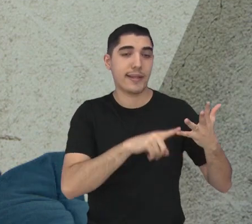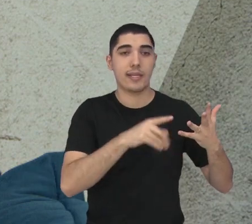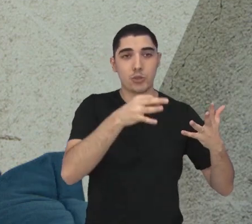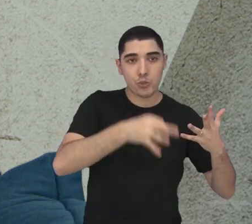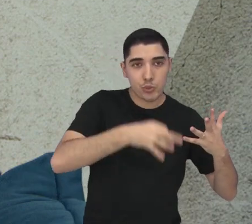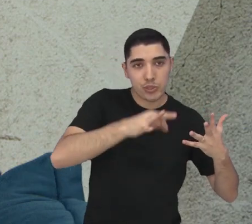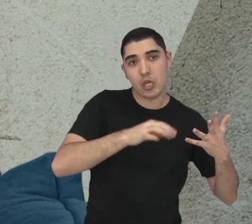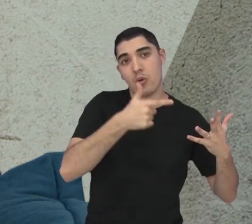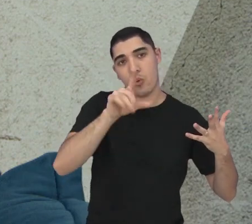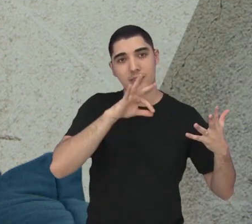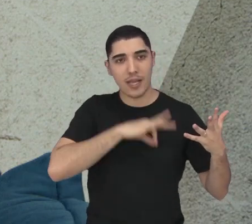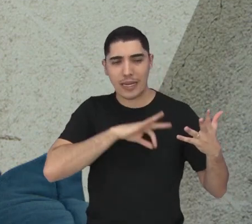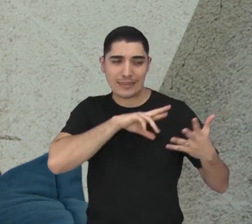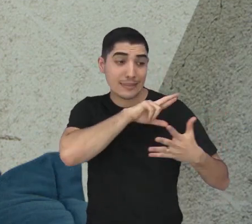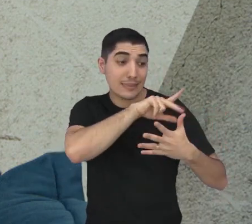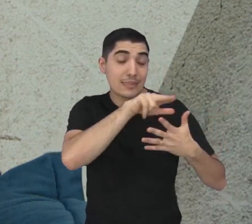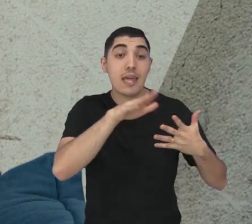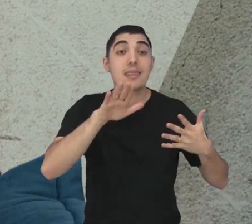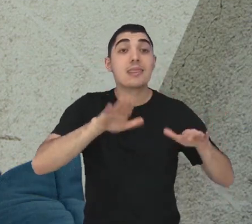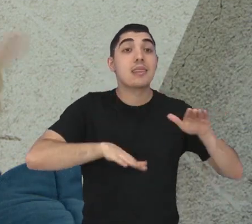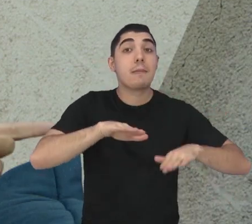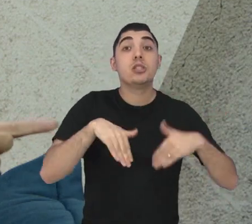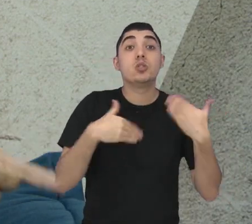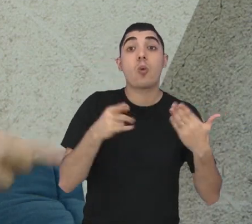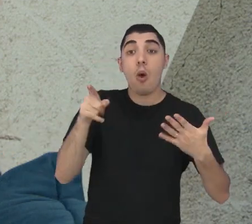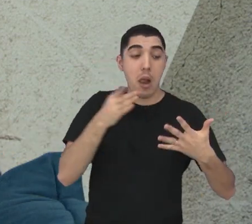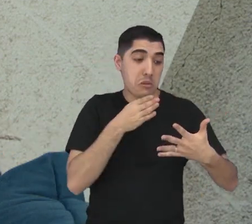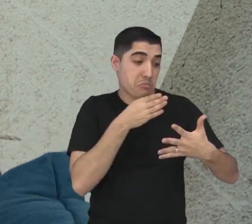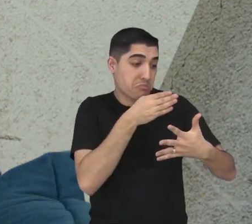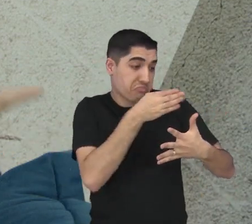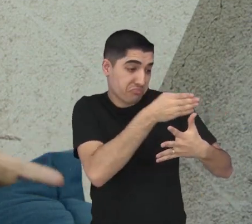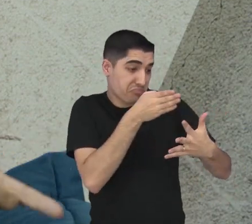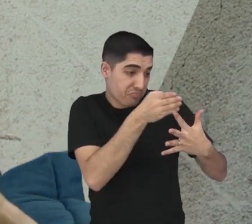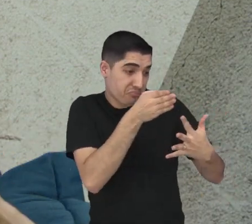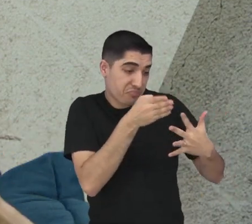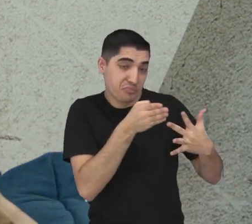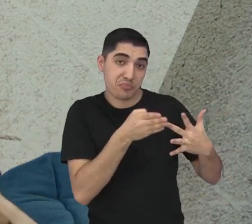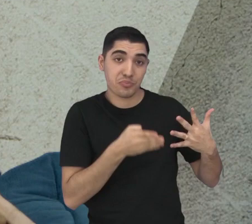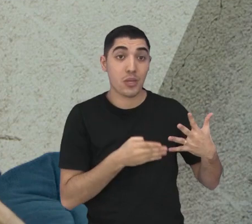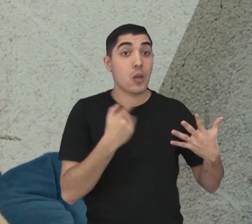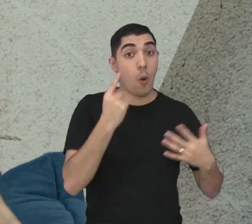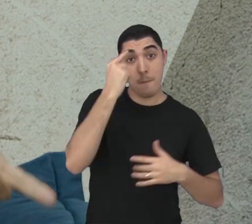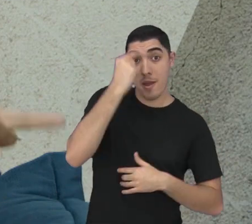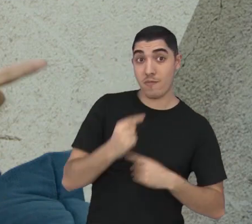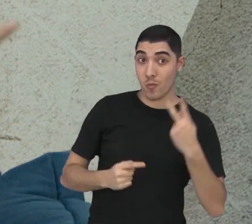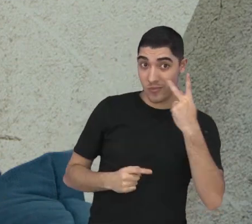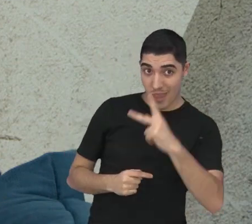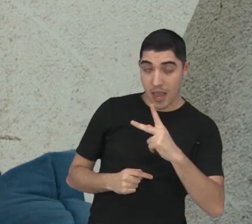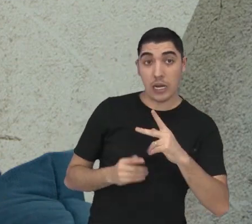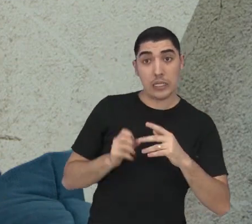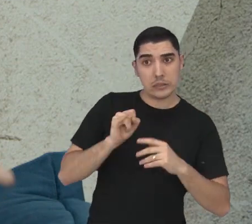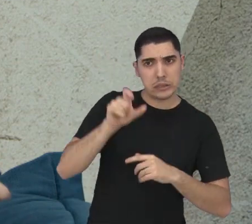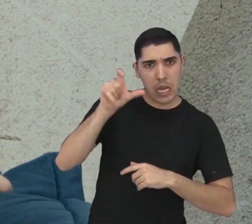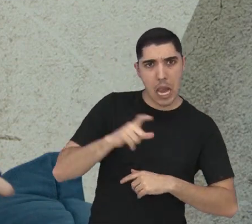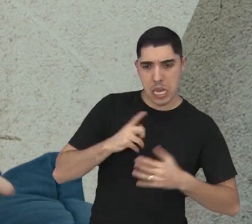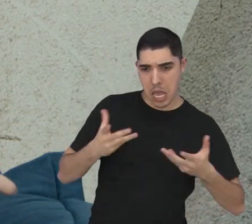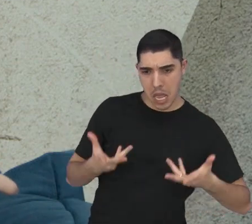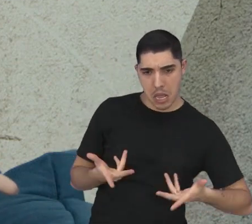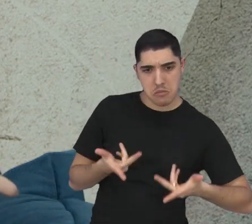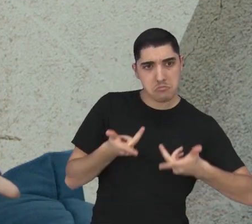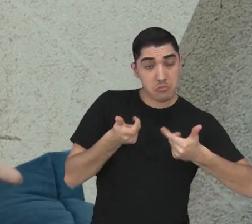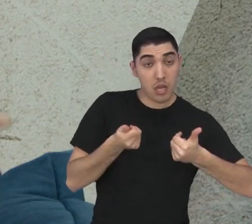ter outro, na área sócio-jurídica você vai ter outro. Então, vai depender do perfil do profissional, né, da competência